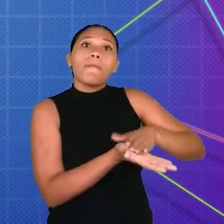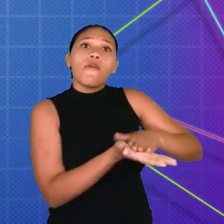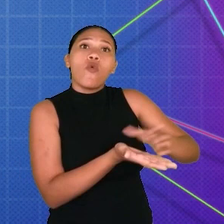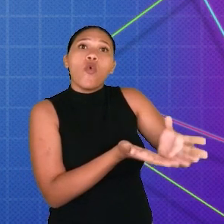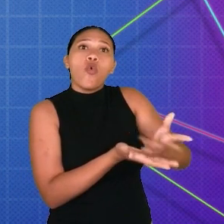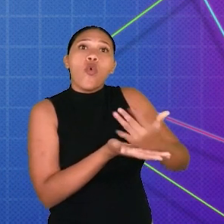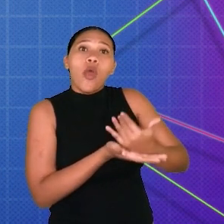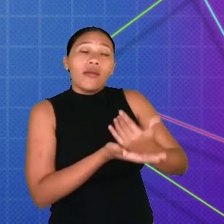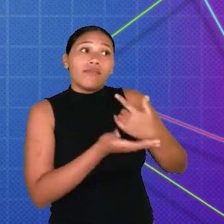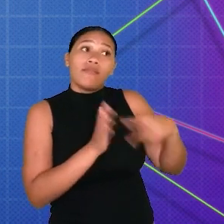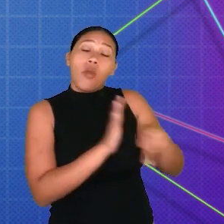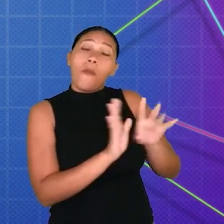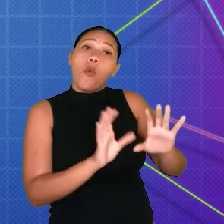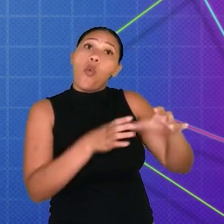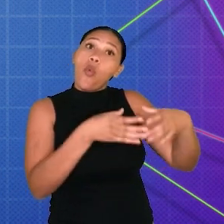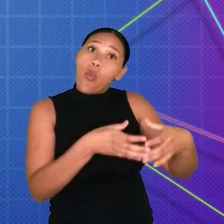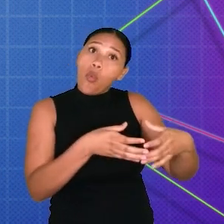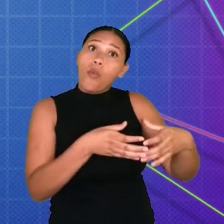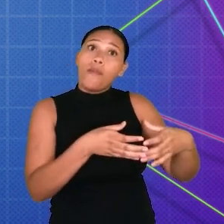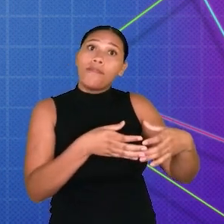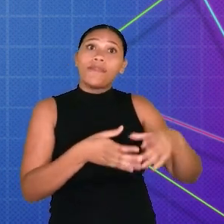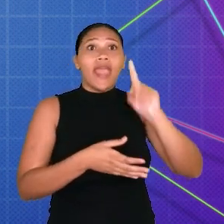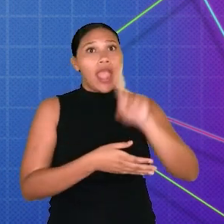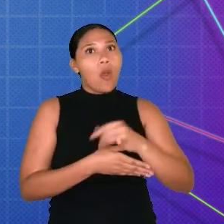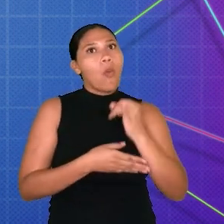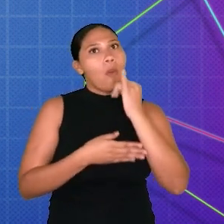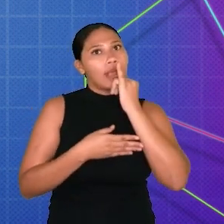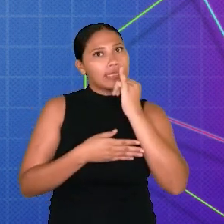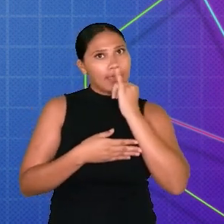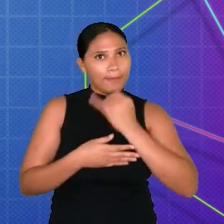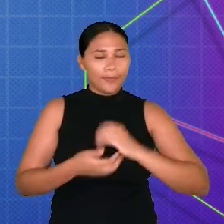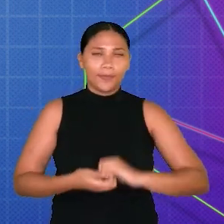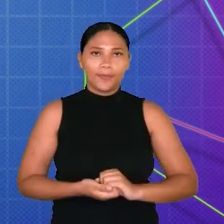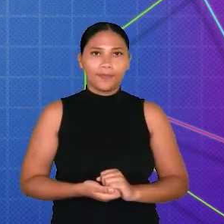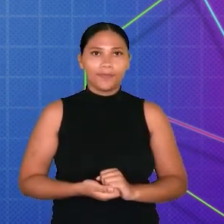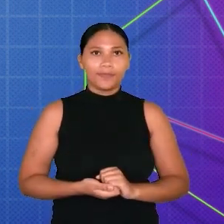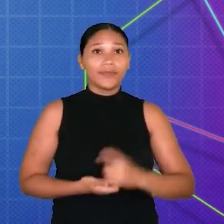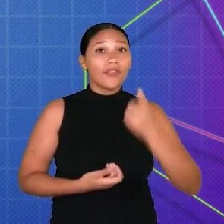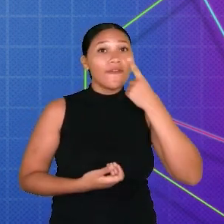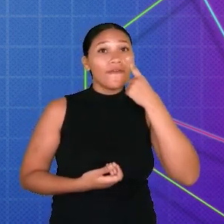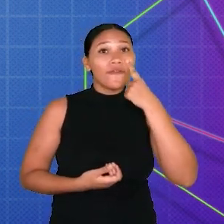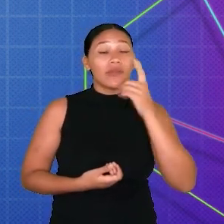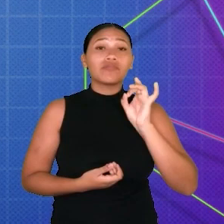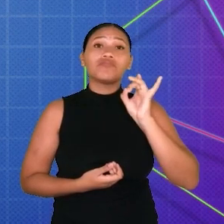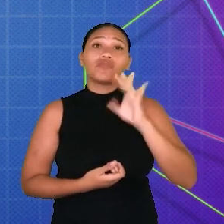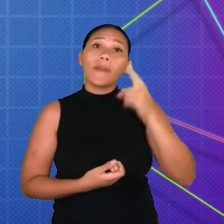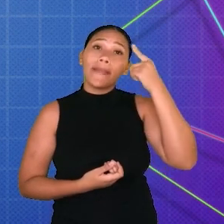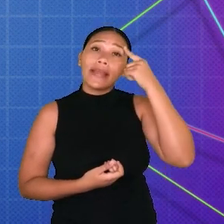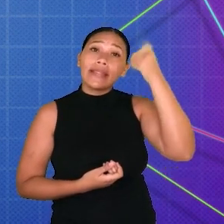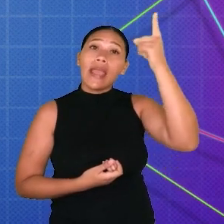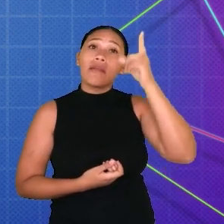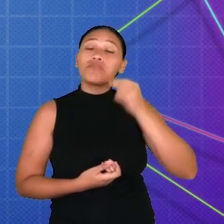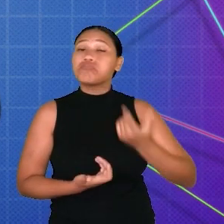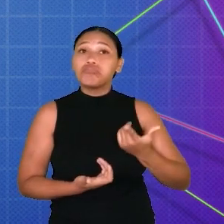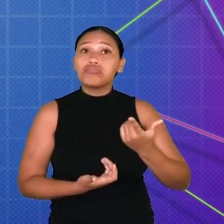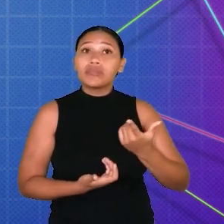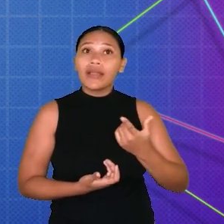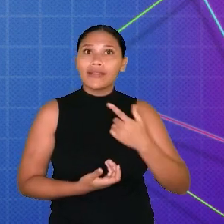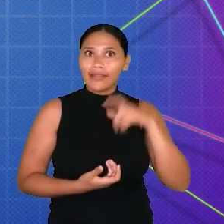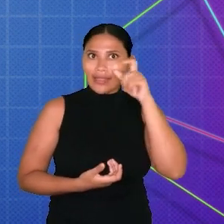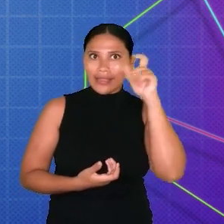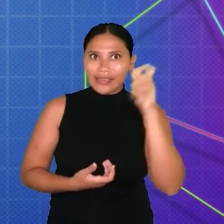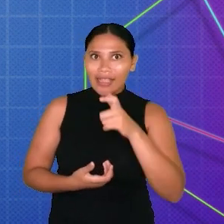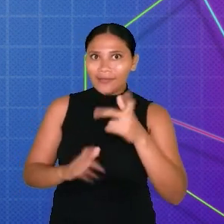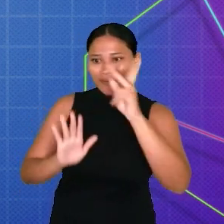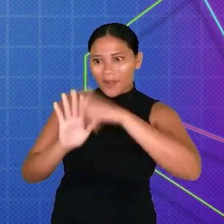a reação da comunidade. Friday Night Funkin' é um ótimo exemplo. Viram que basta de uma pequena ideia interessante e